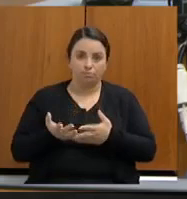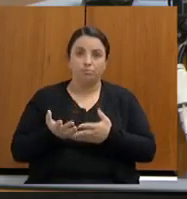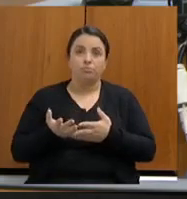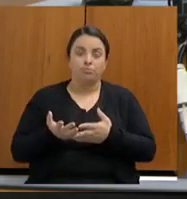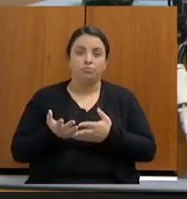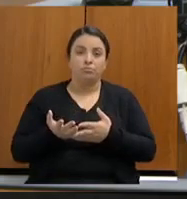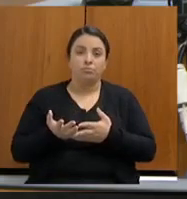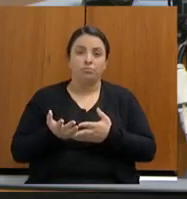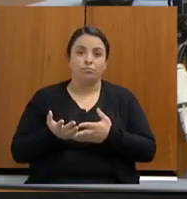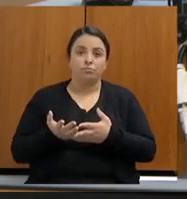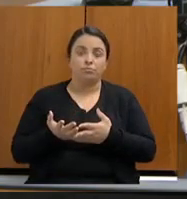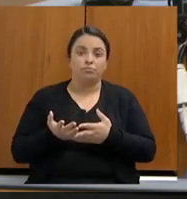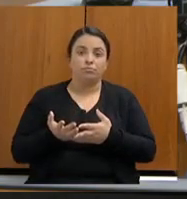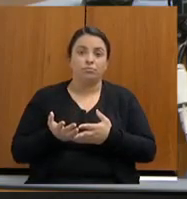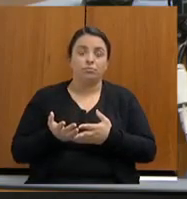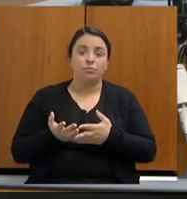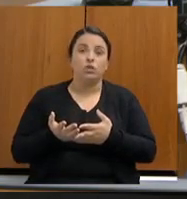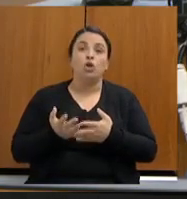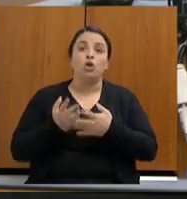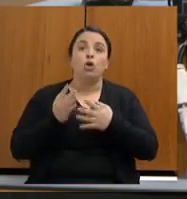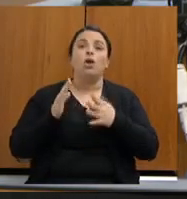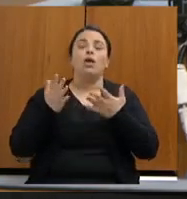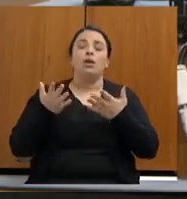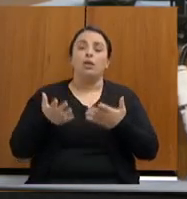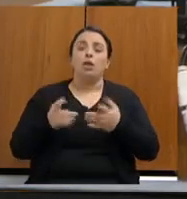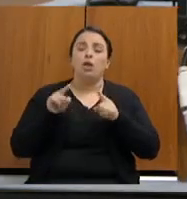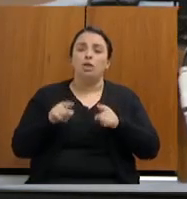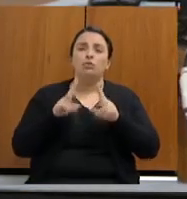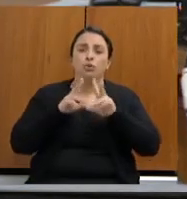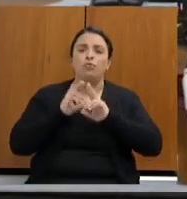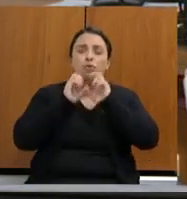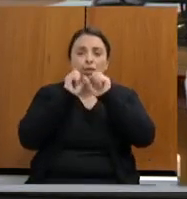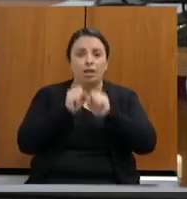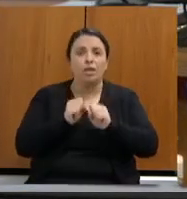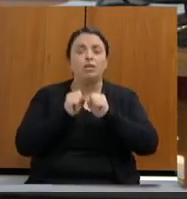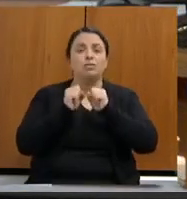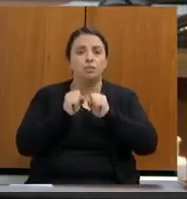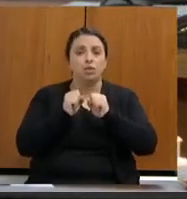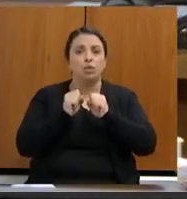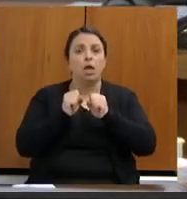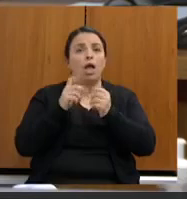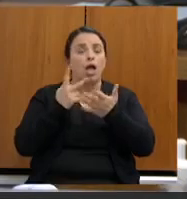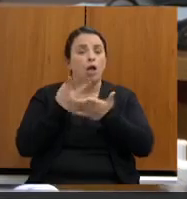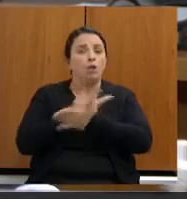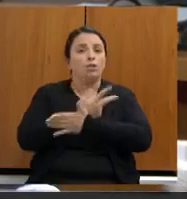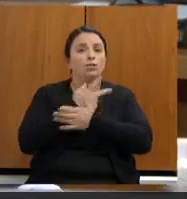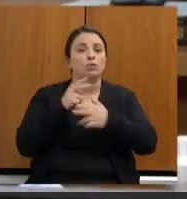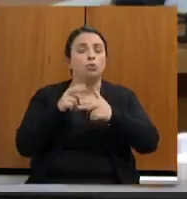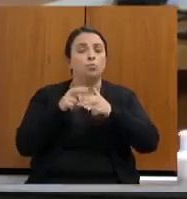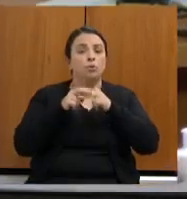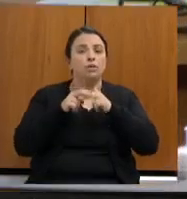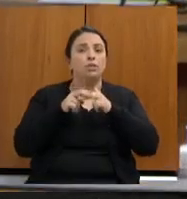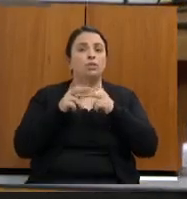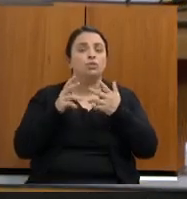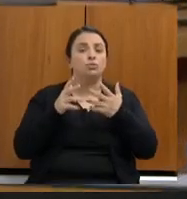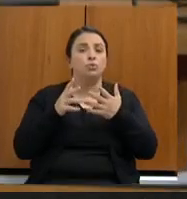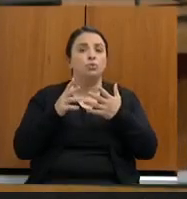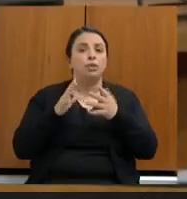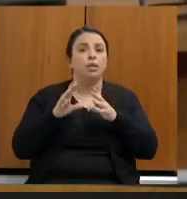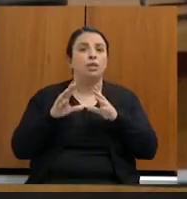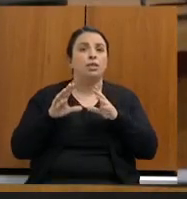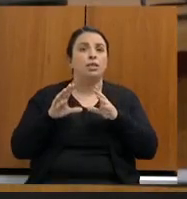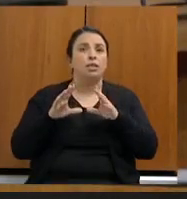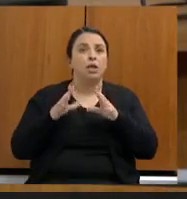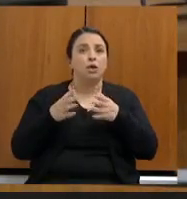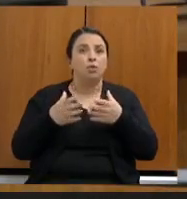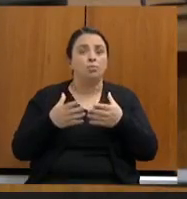toda e fortalecido muito pela comissão do tráfico de drogas em Minas Gerais